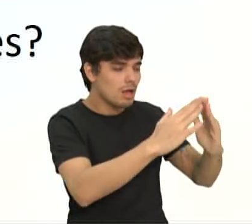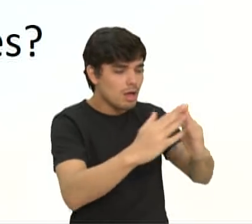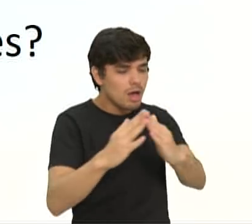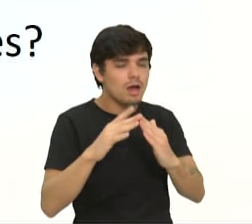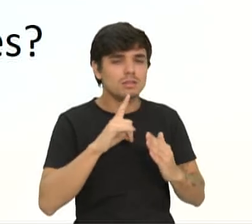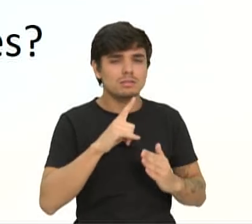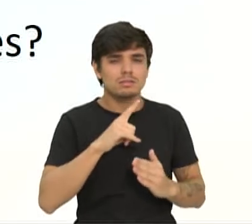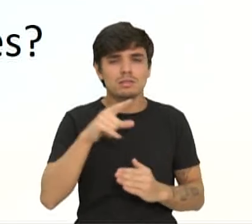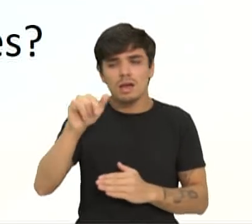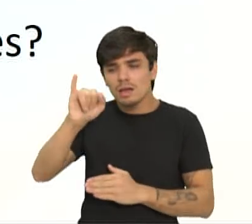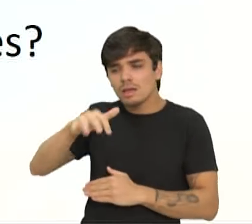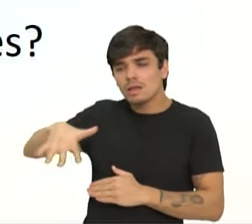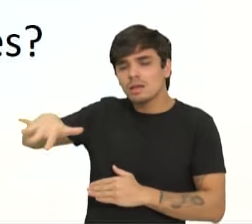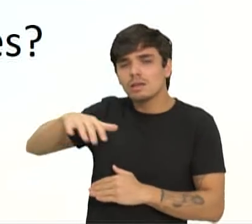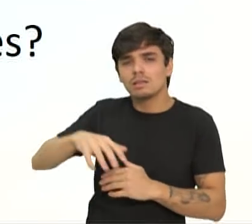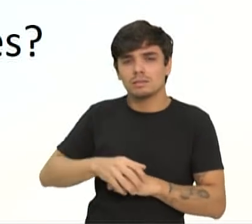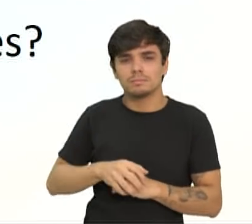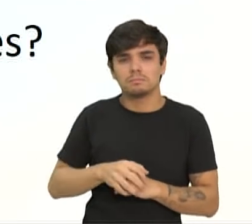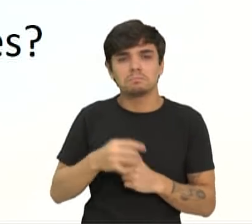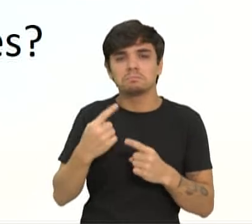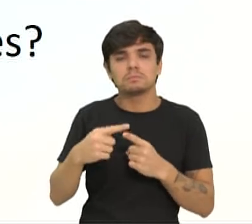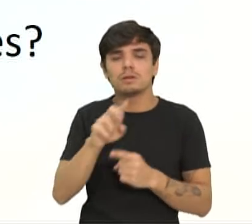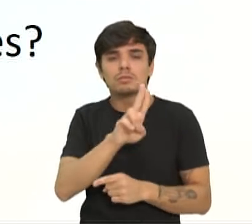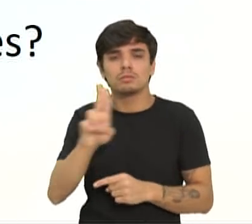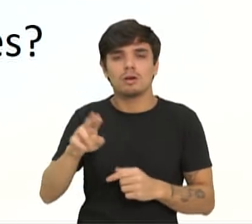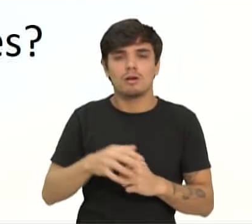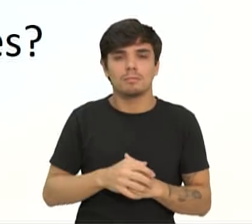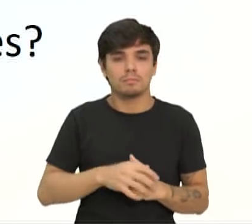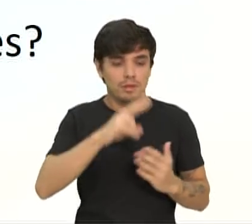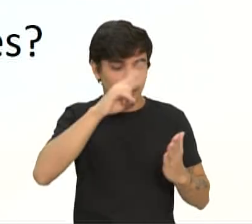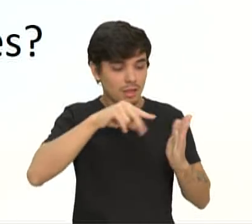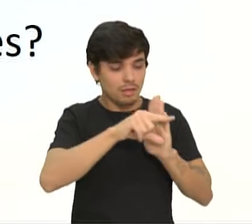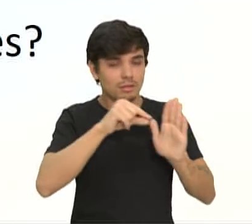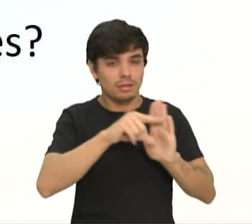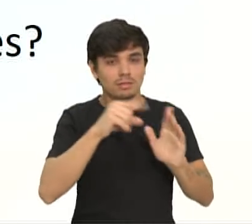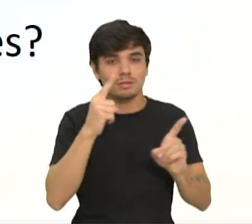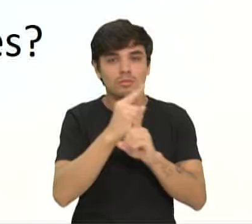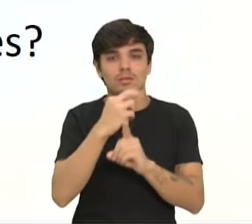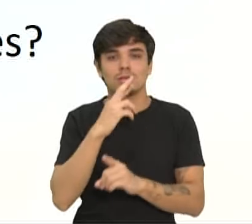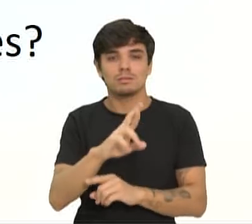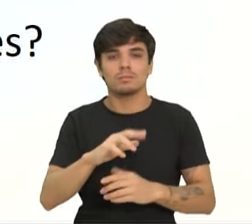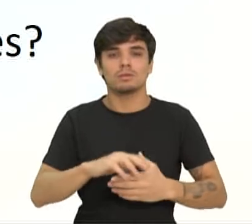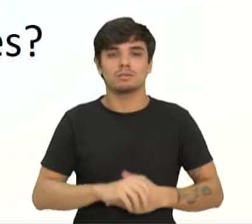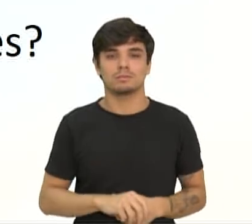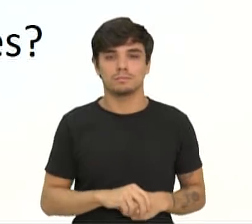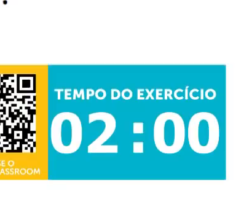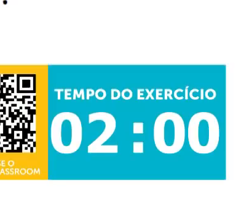esse nome? Releia o trecho, você encontrará a resposta facilmente.